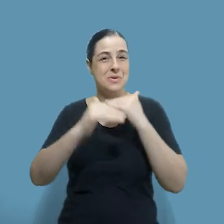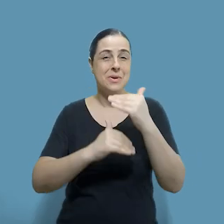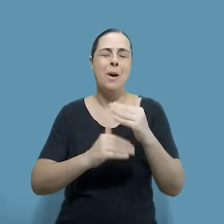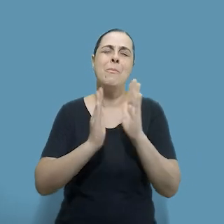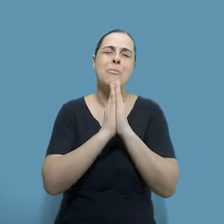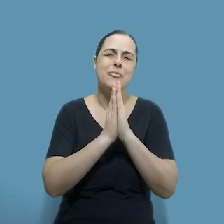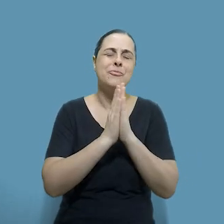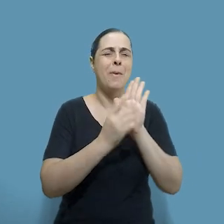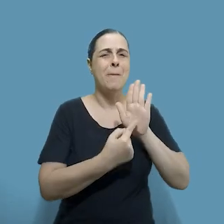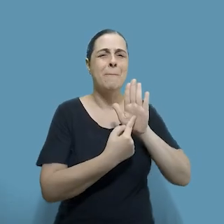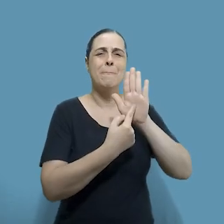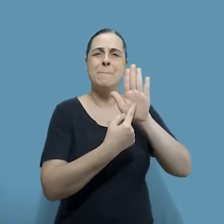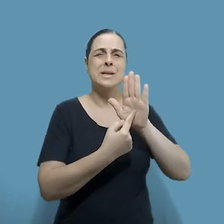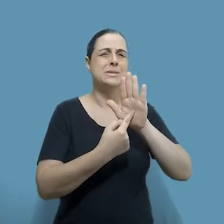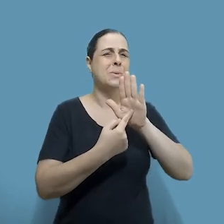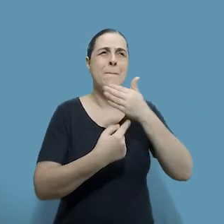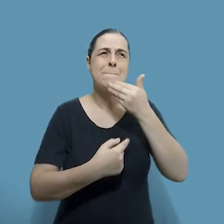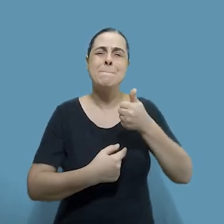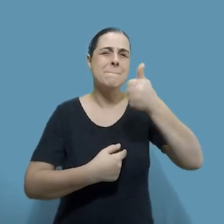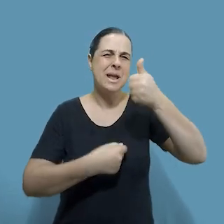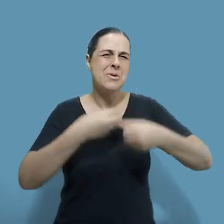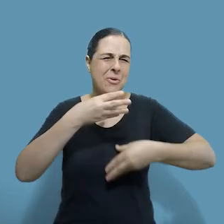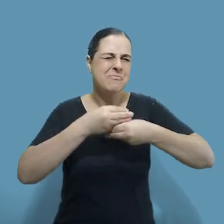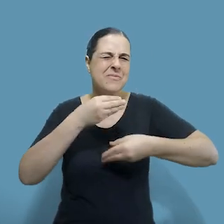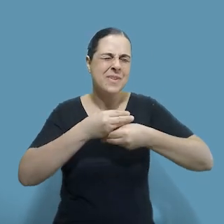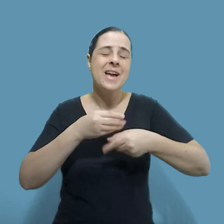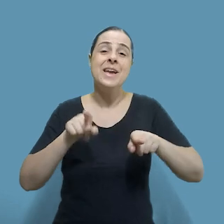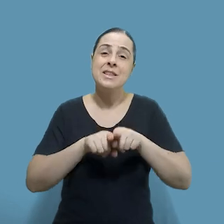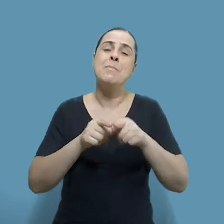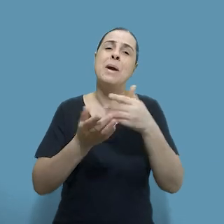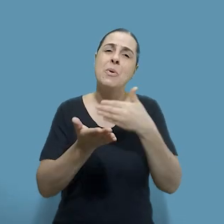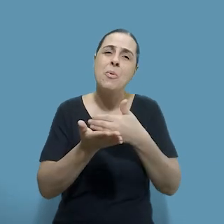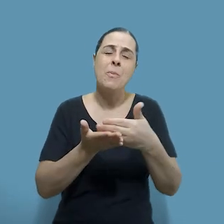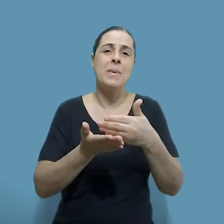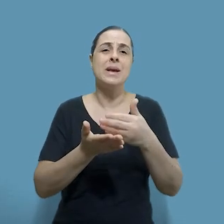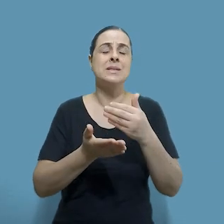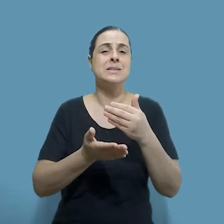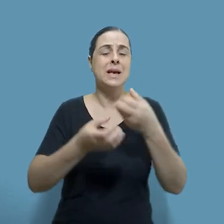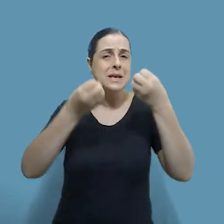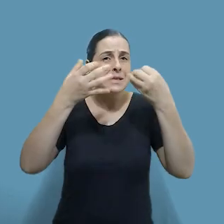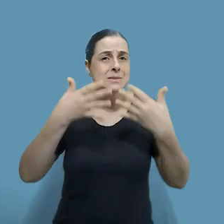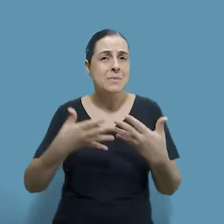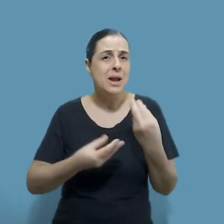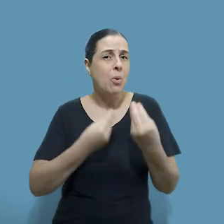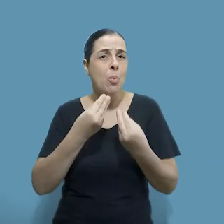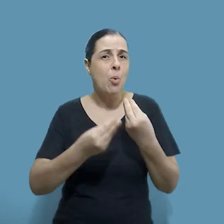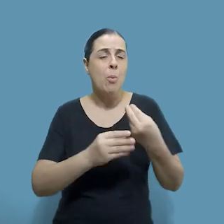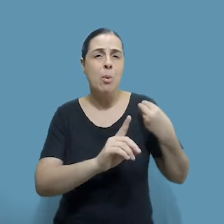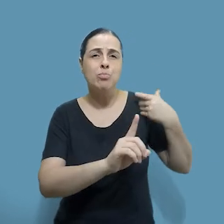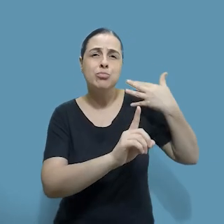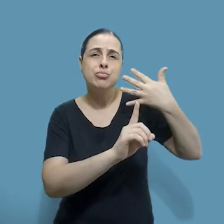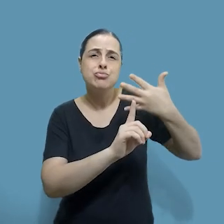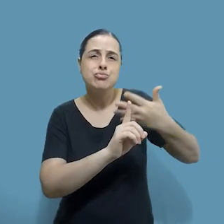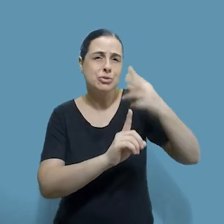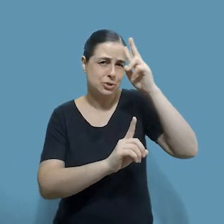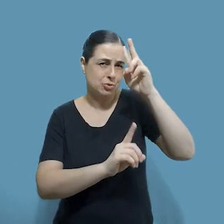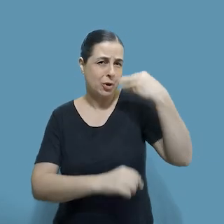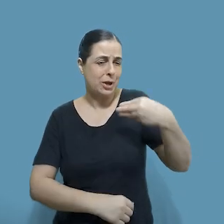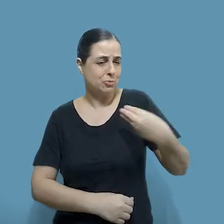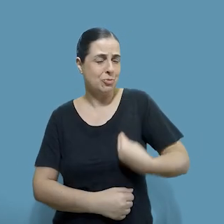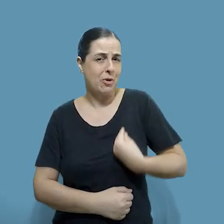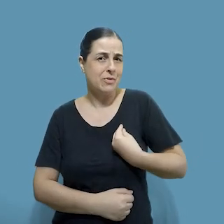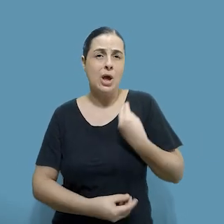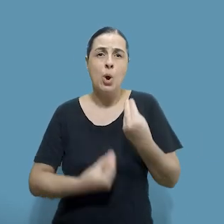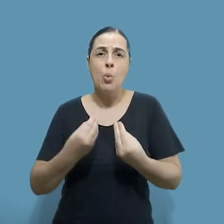apresentasse, né, melhor do que eu apresentei, e já emendasse um pouco na tua história. Como é que você foi trabalhar com o tema de pessoas